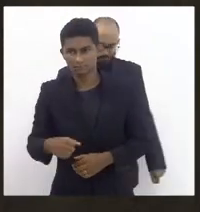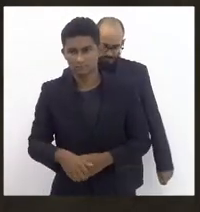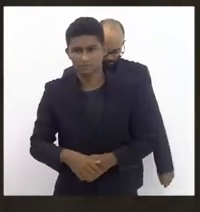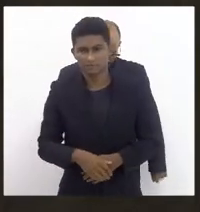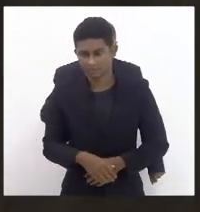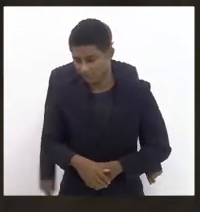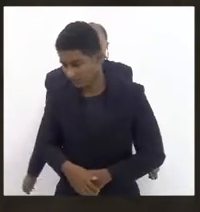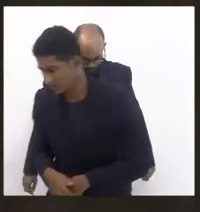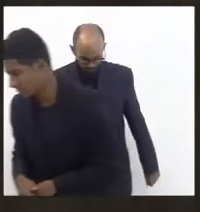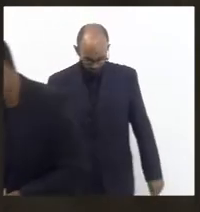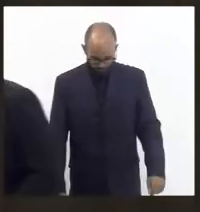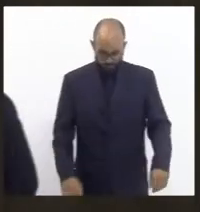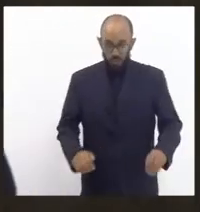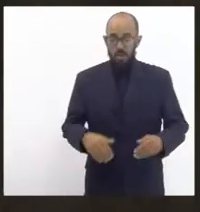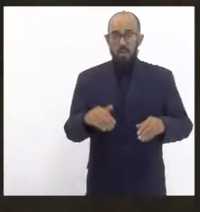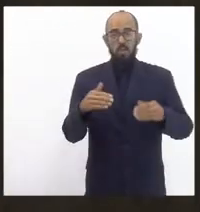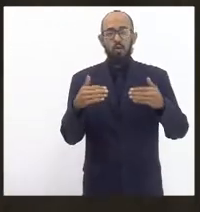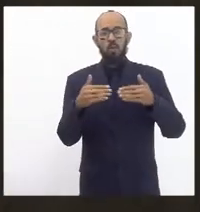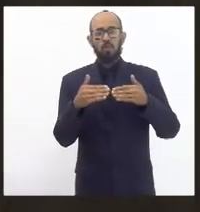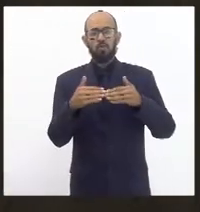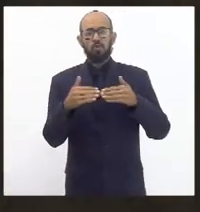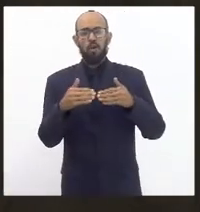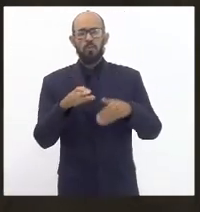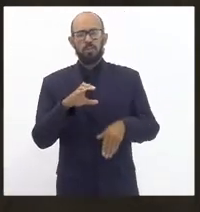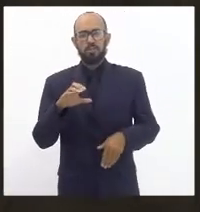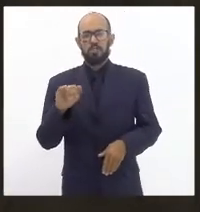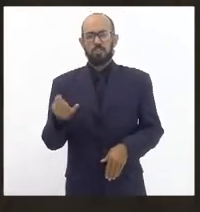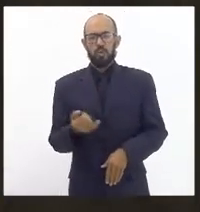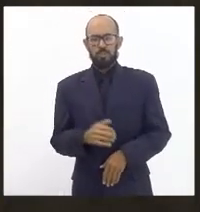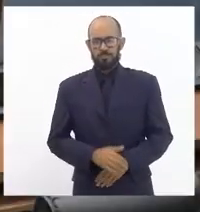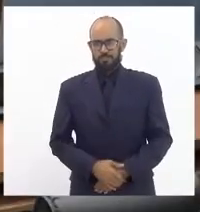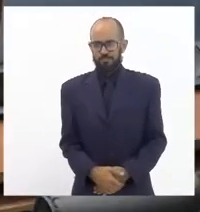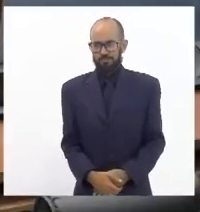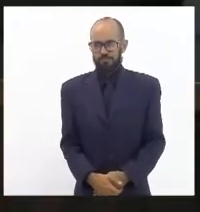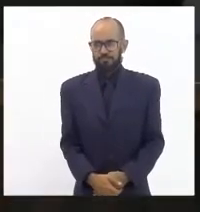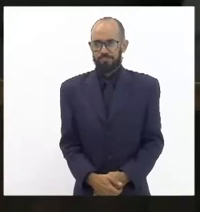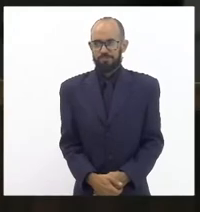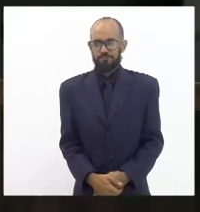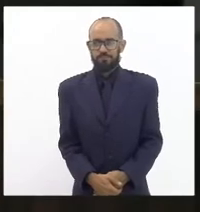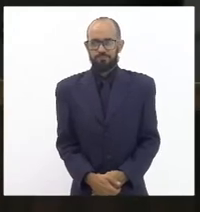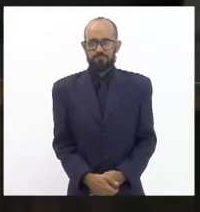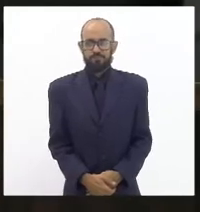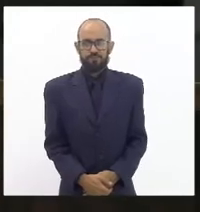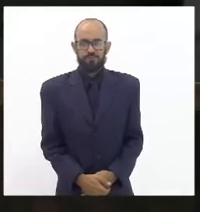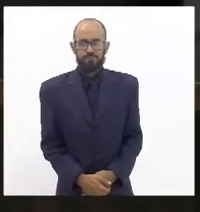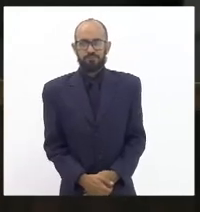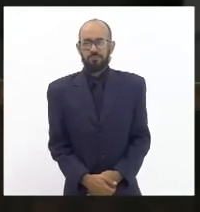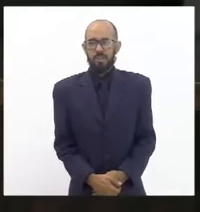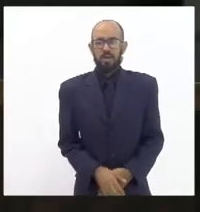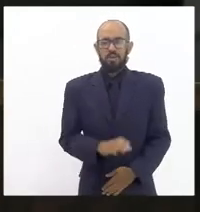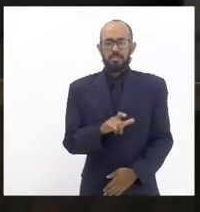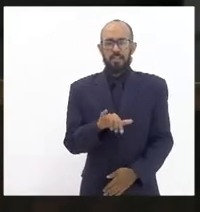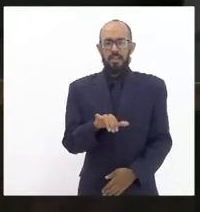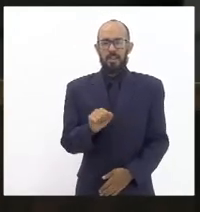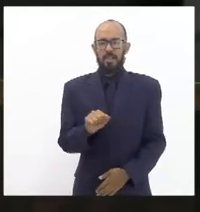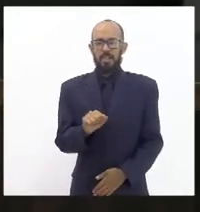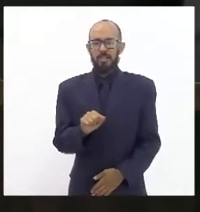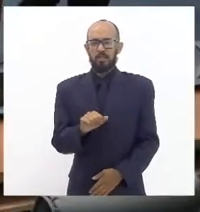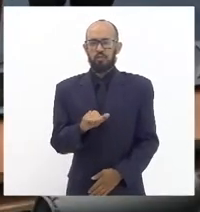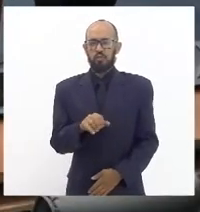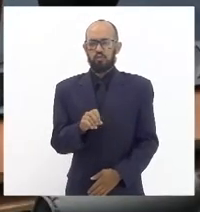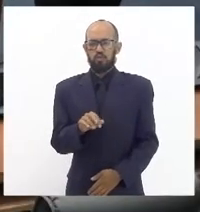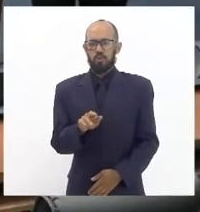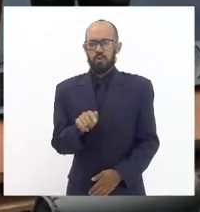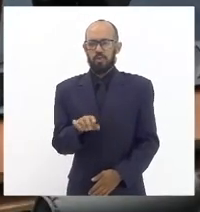consoante o parecer da comissão de construção estilos pela comissão de Economia deputada Célia Jordão